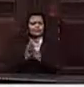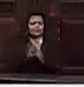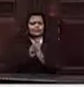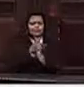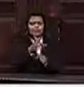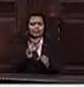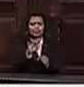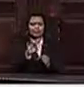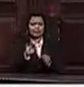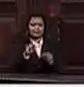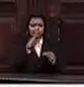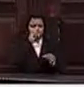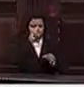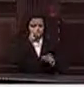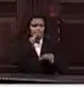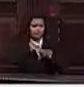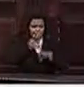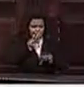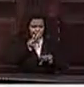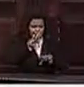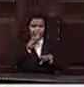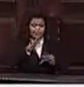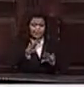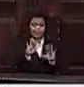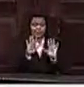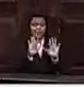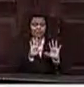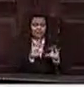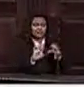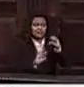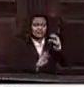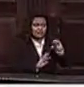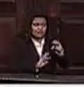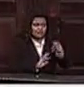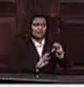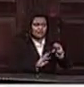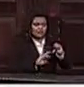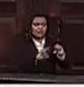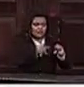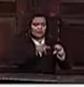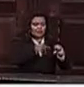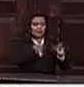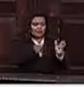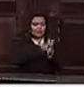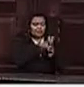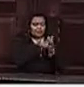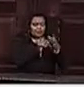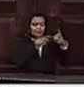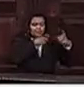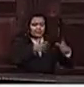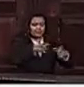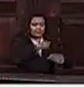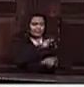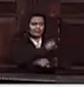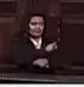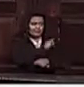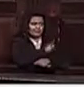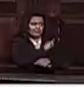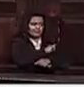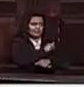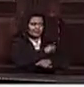estão na cidade do Rio de Janeiro. Apenas uma área na Baixada Fluminense, exatamente a área